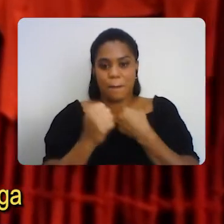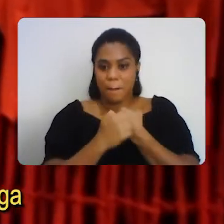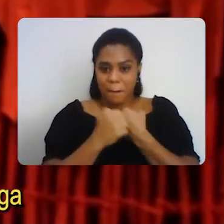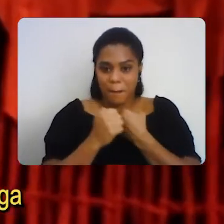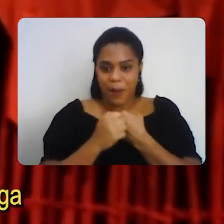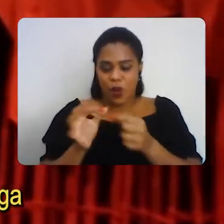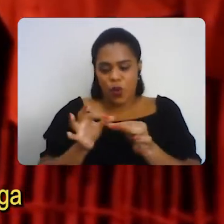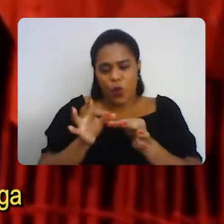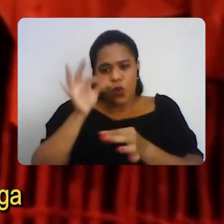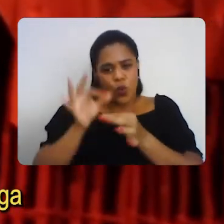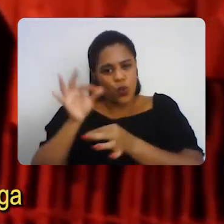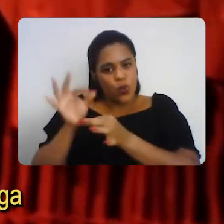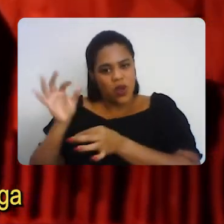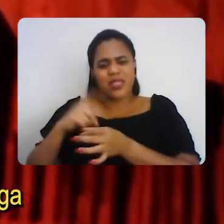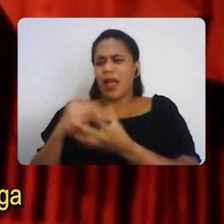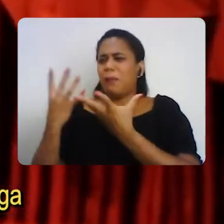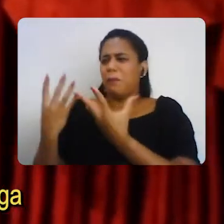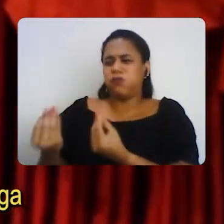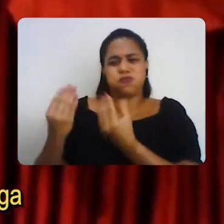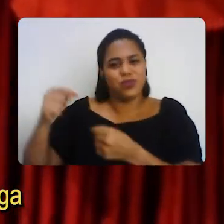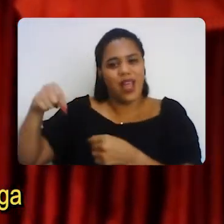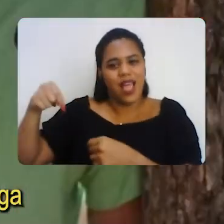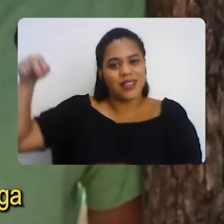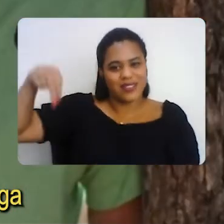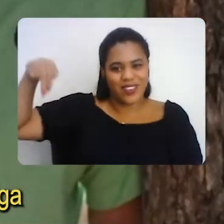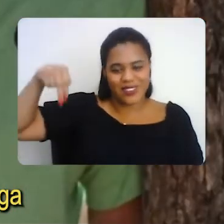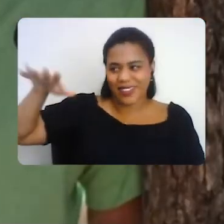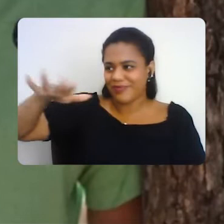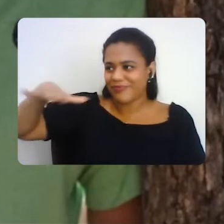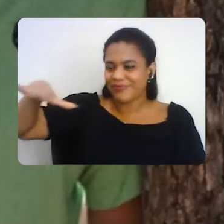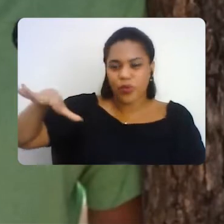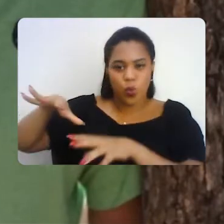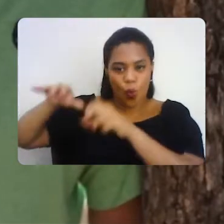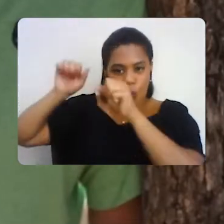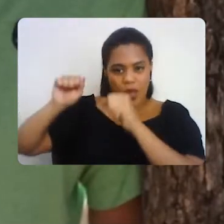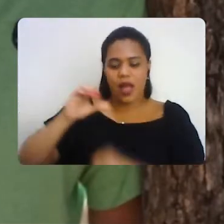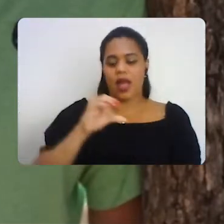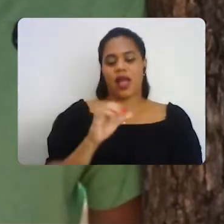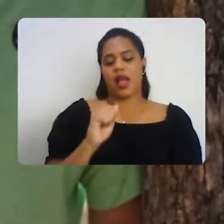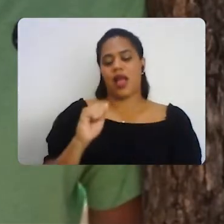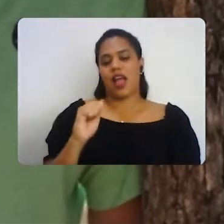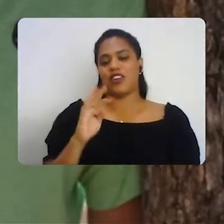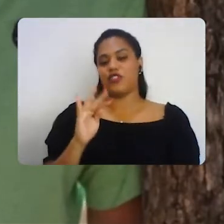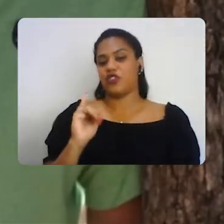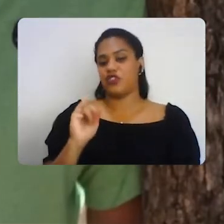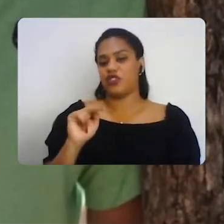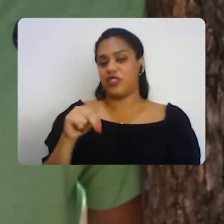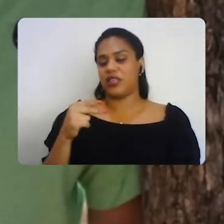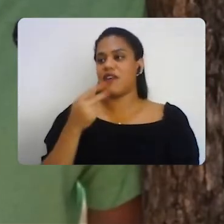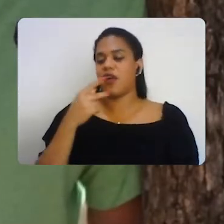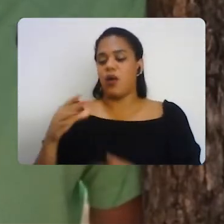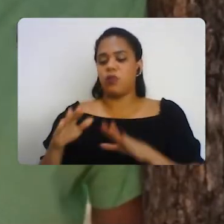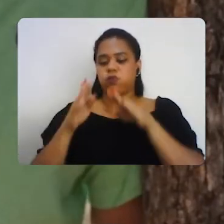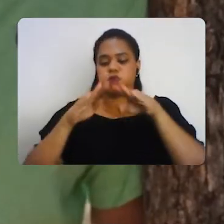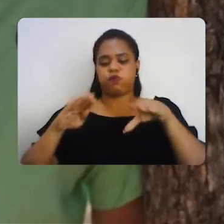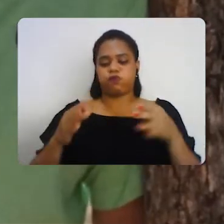que é uma dessas madeiras que existem aqui em abundância na Caatinga, e também trazendo alguns elementos